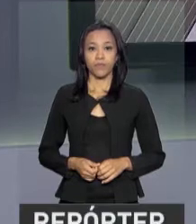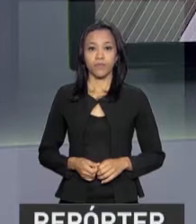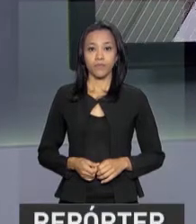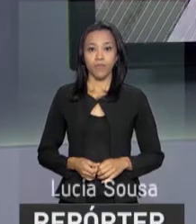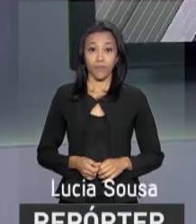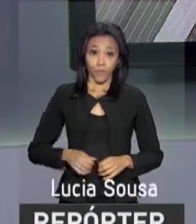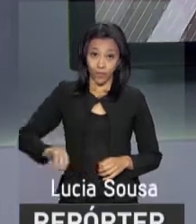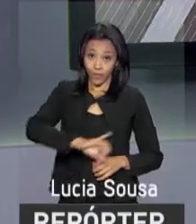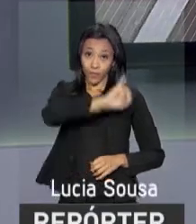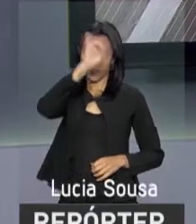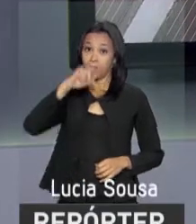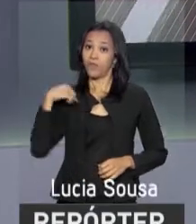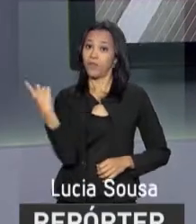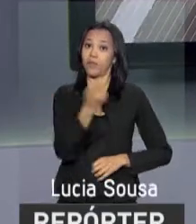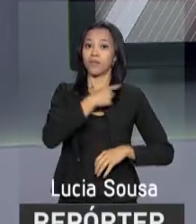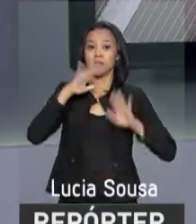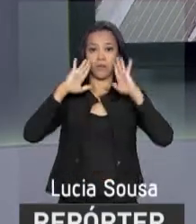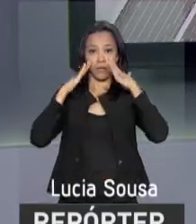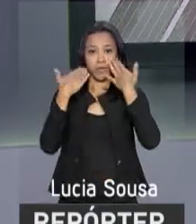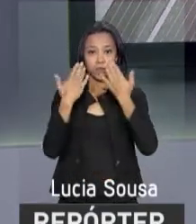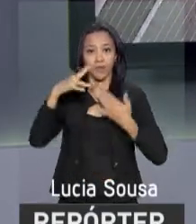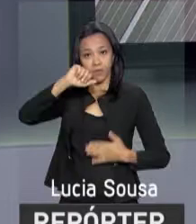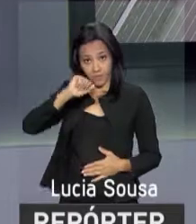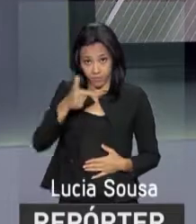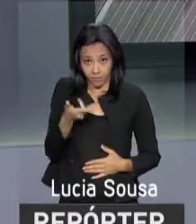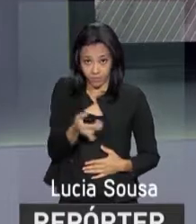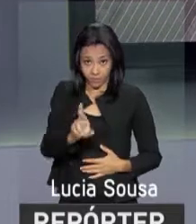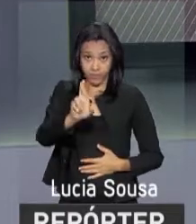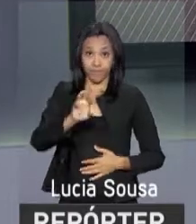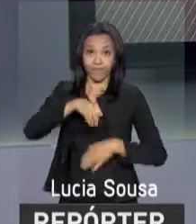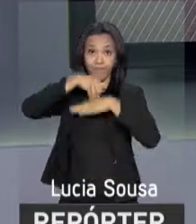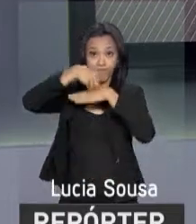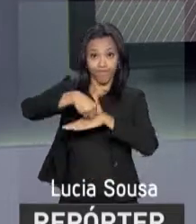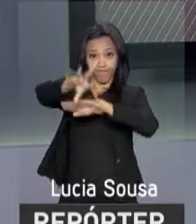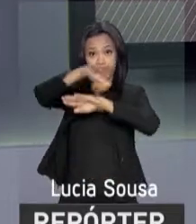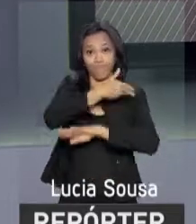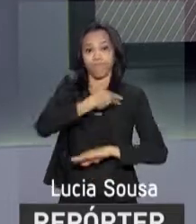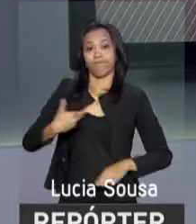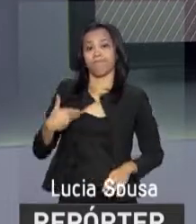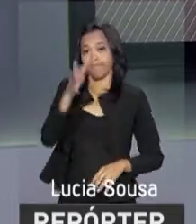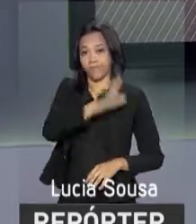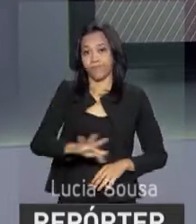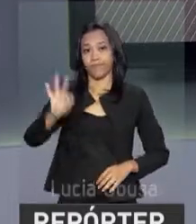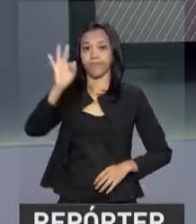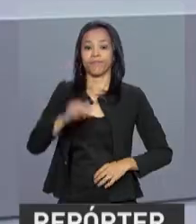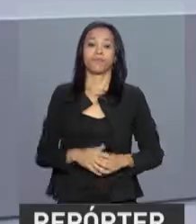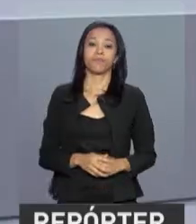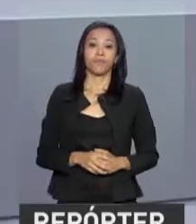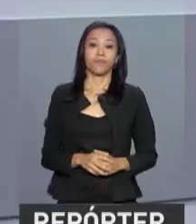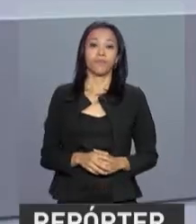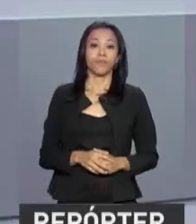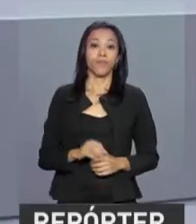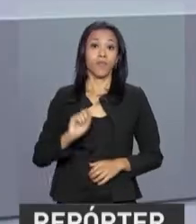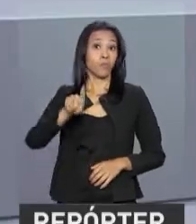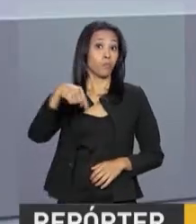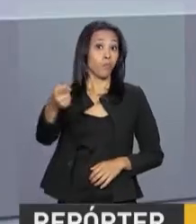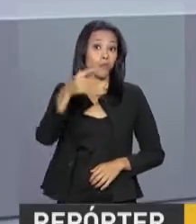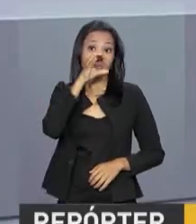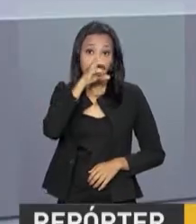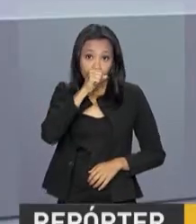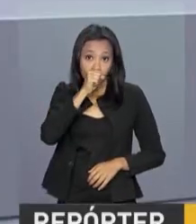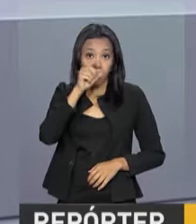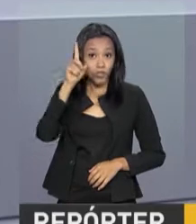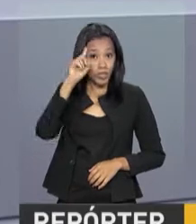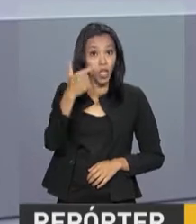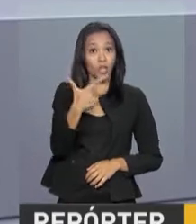olá estamos de volta com mais uma edição do repórter nbr e as notícias do governo federal o próximo sábado